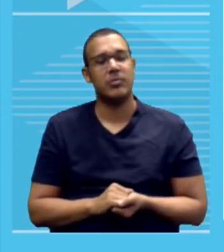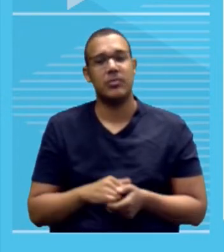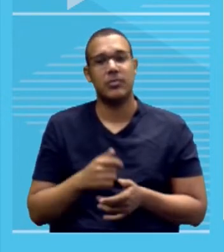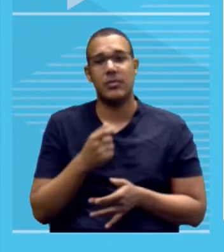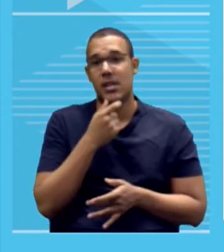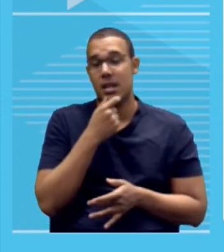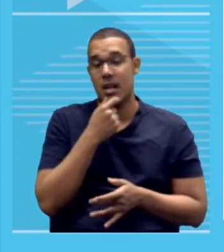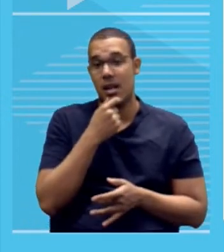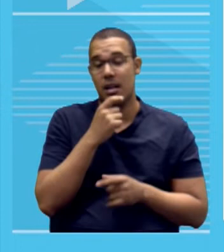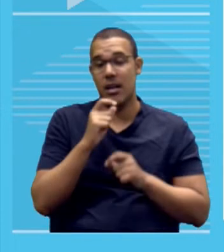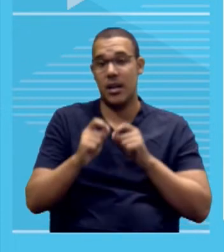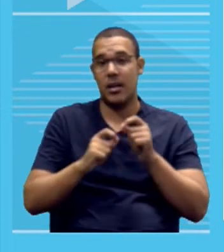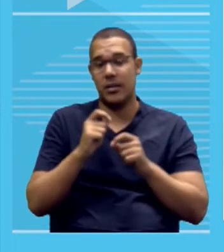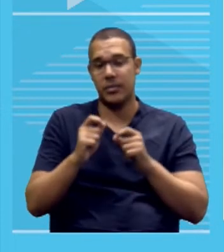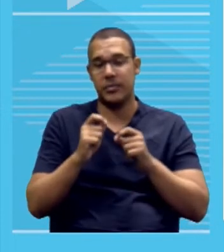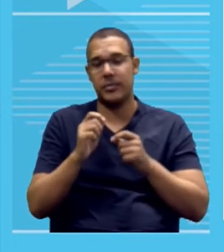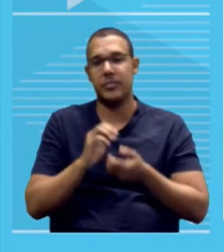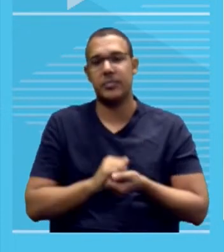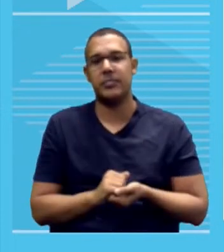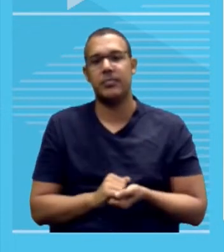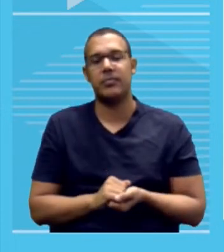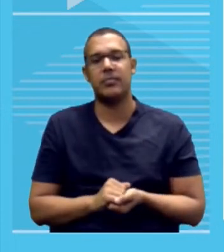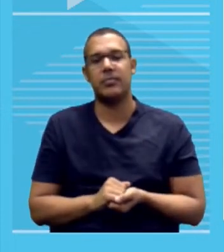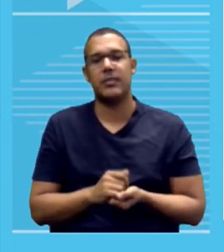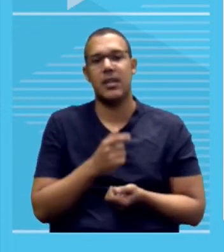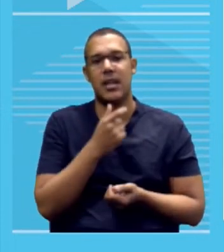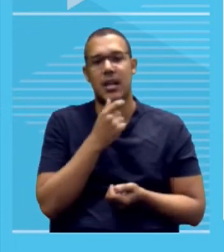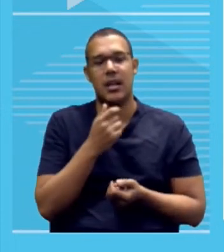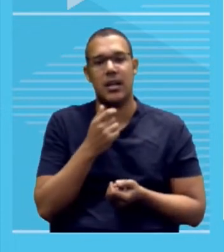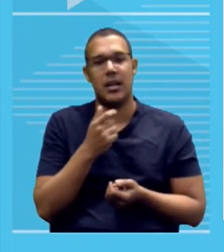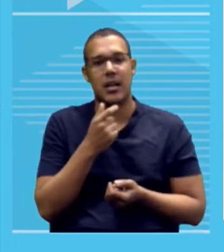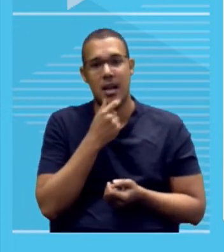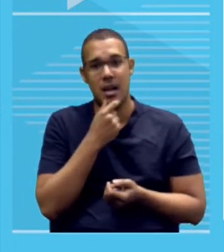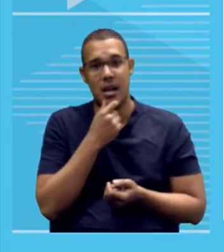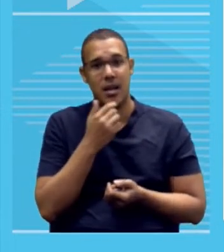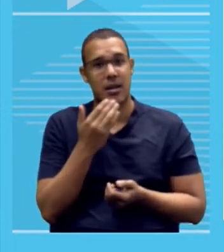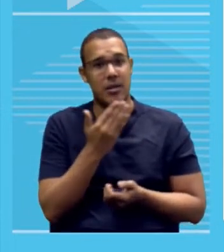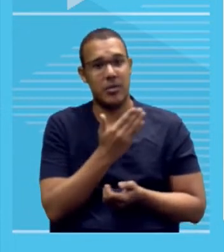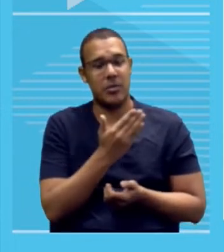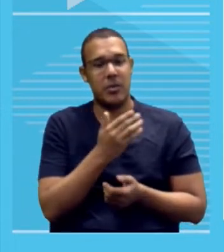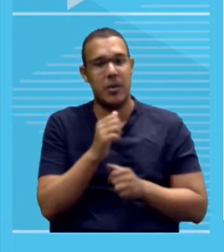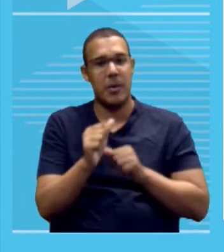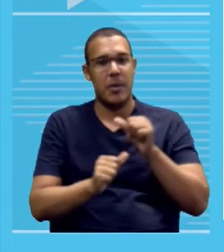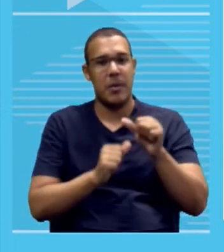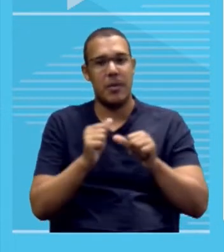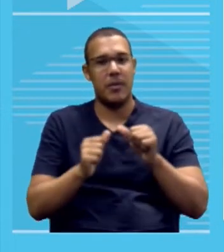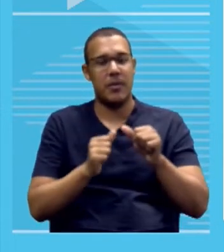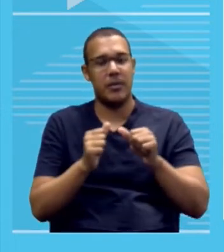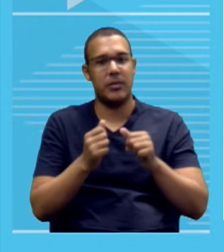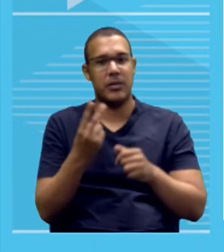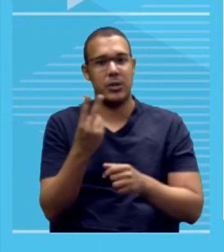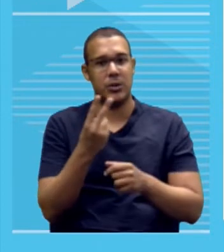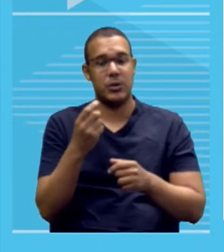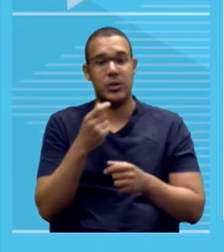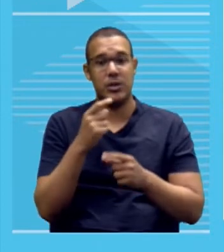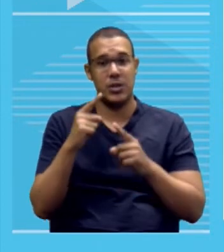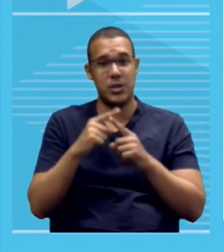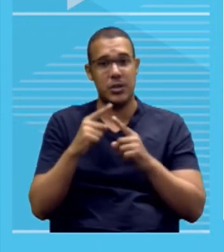americano a gente pronuncia adversment no inglês britânico a gente muda a pronúncia fica ativo